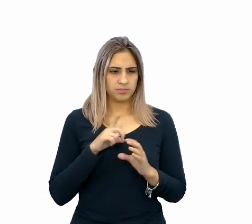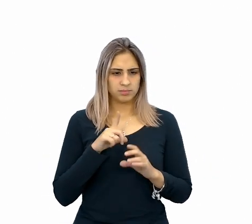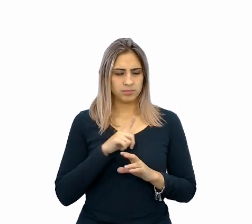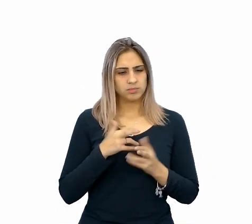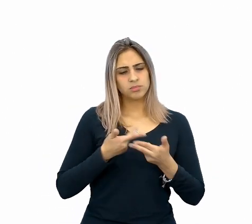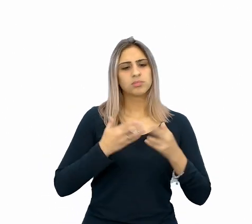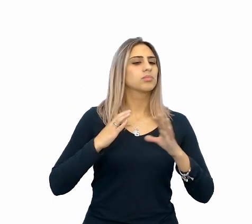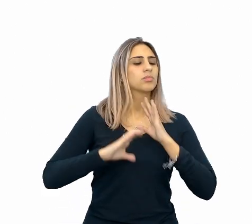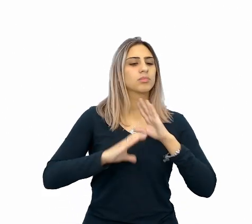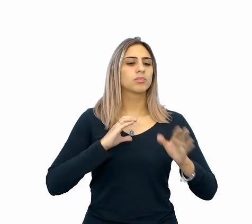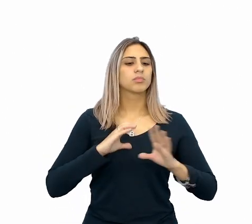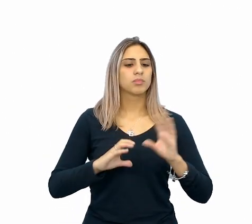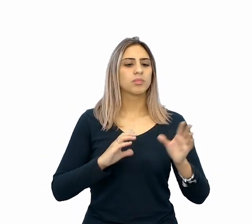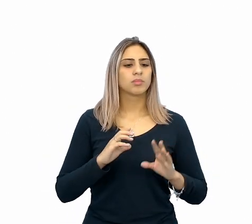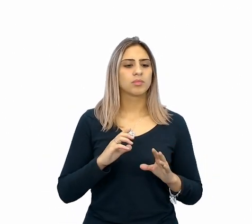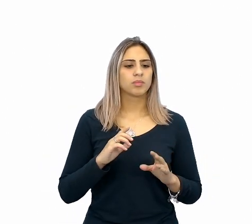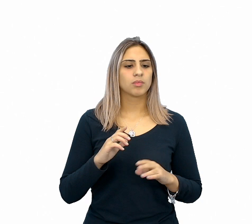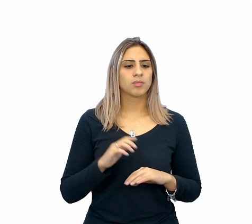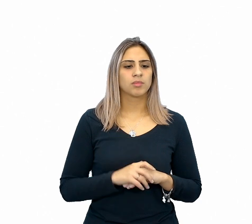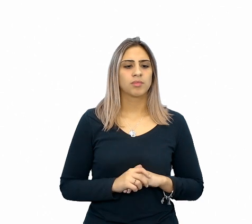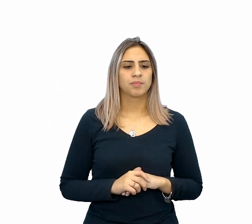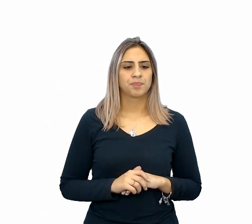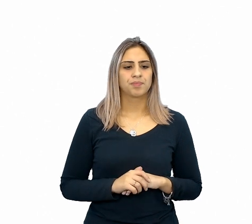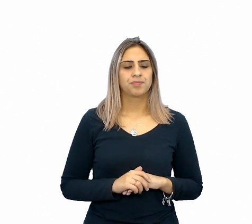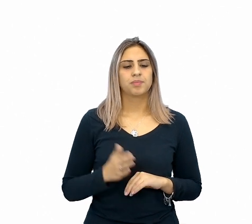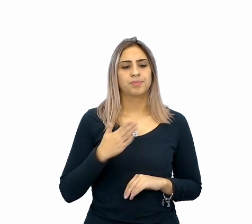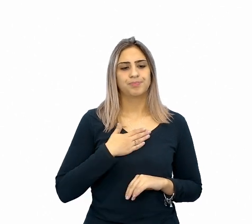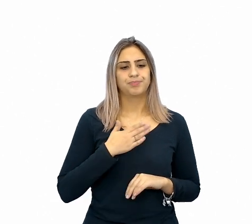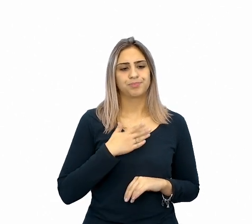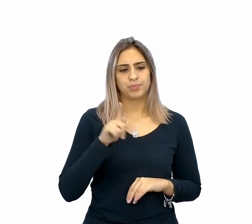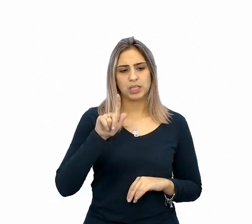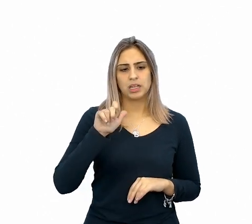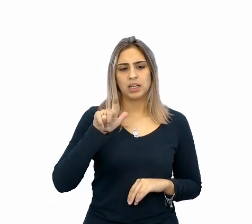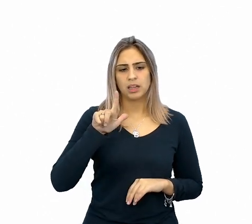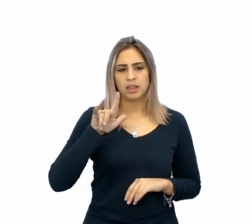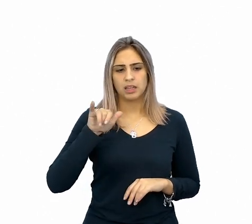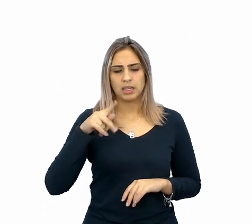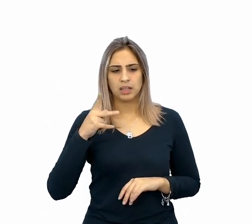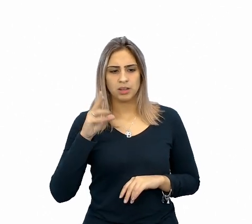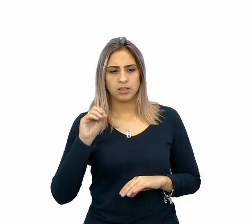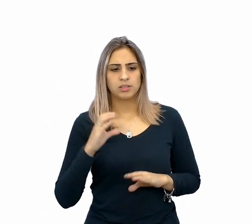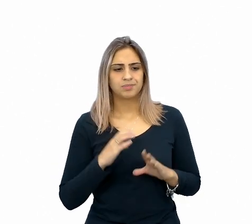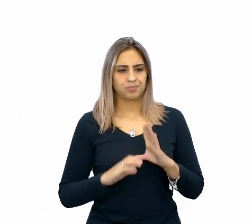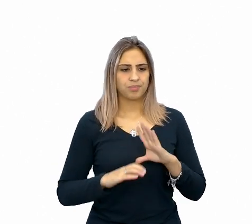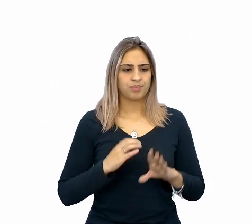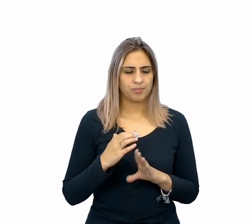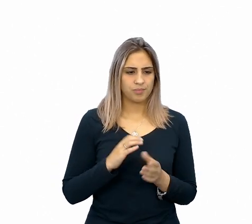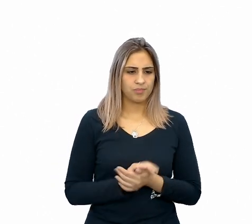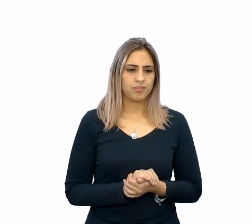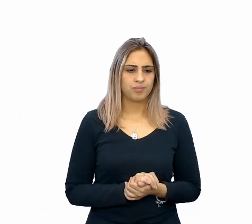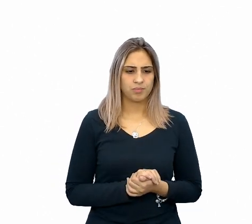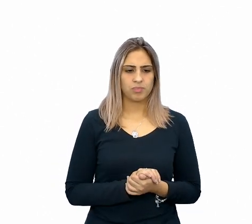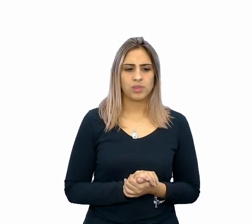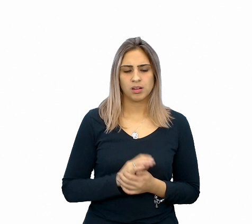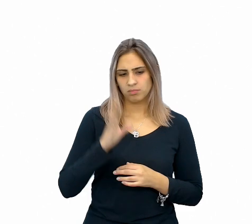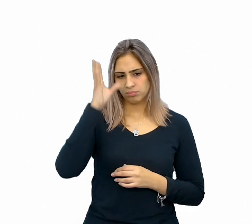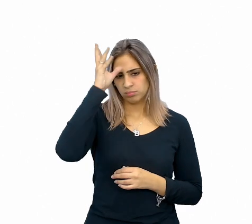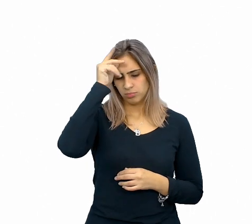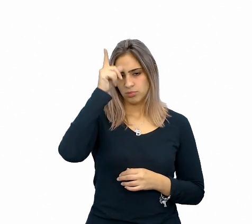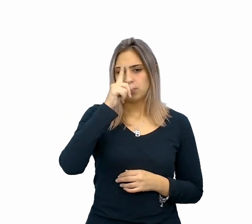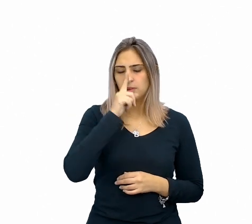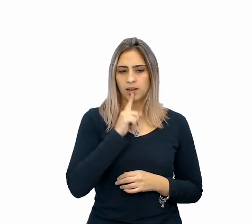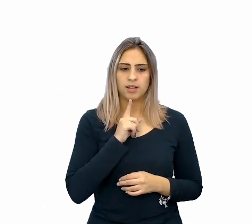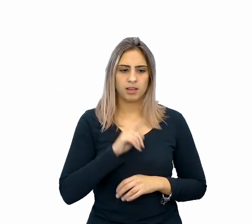cantiga O Meu Galinho, nós teremos a cantiga Pintinho Amarelinho e